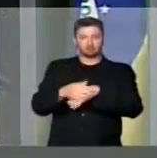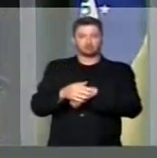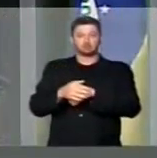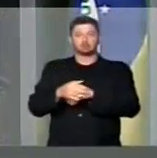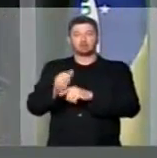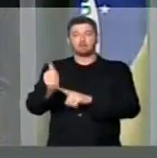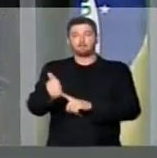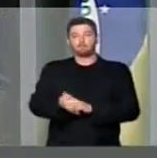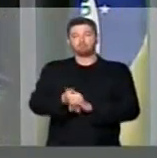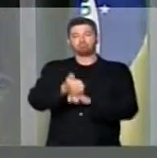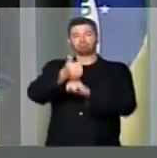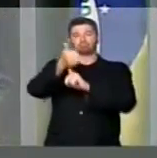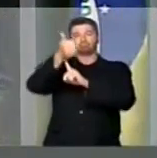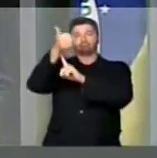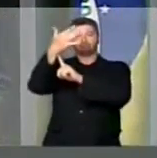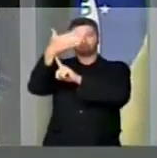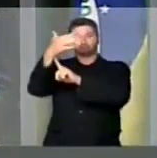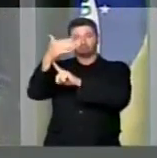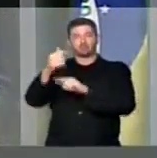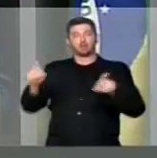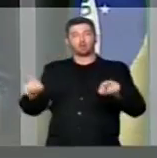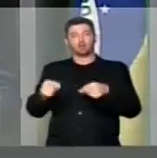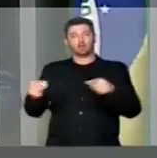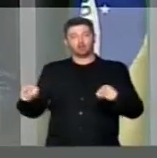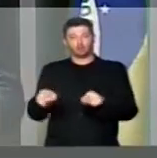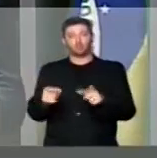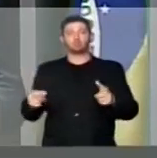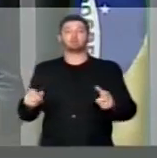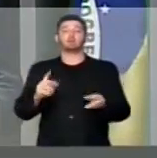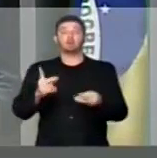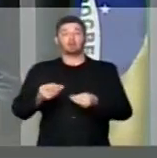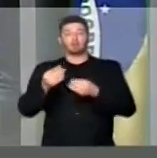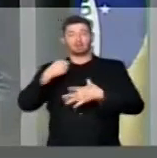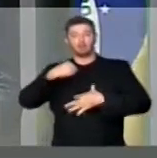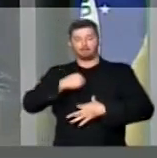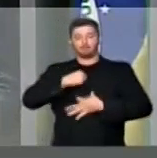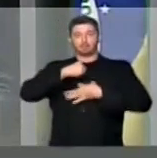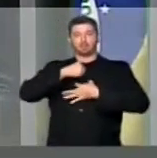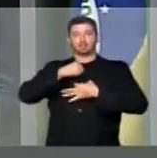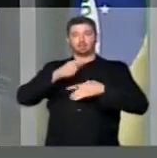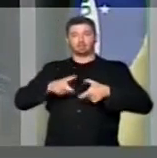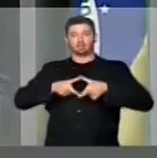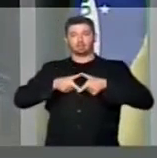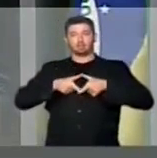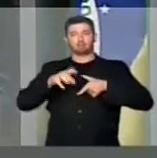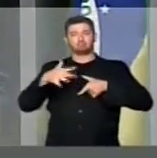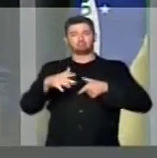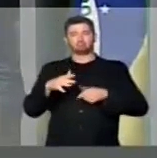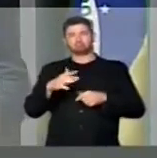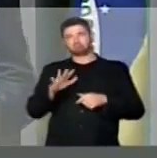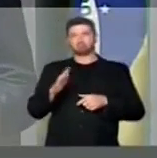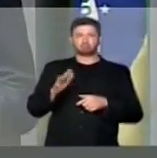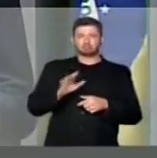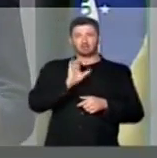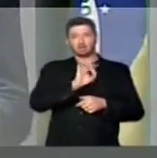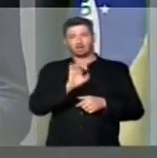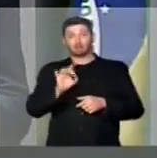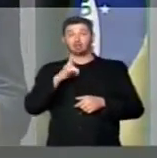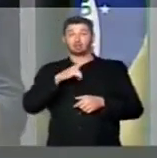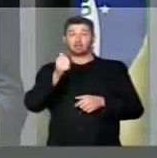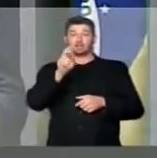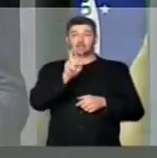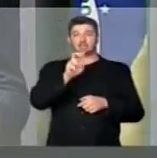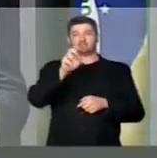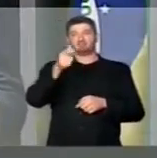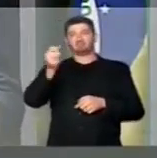hasteamento de bandeiras, execução de hinos e entrega das medalhas, tem a duração de no mínimo 15 a 20 minutos